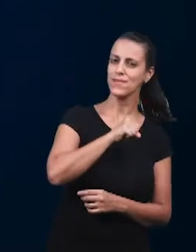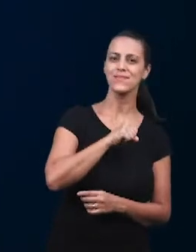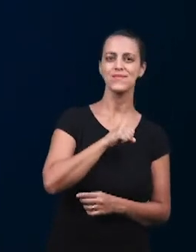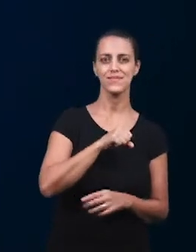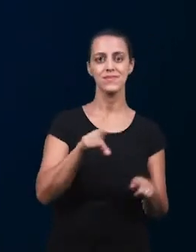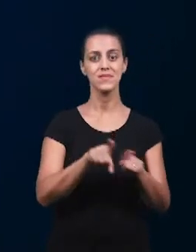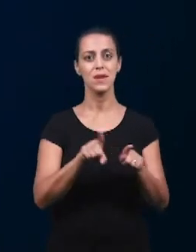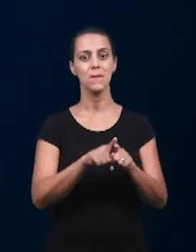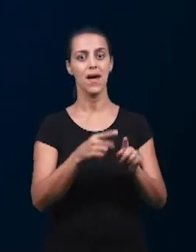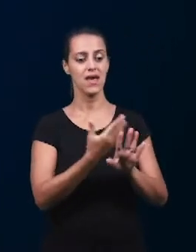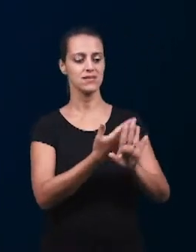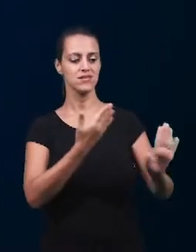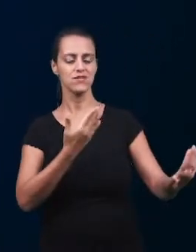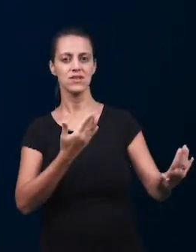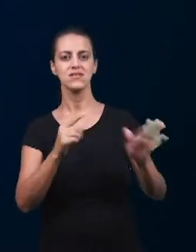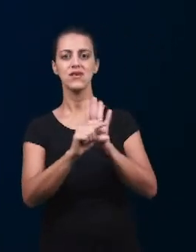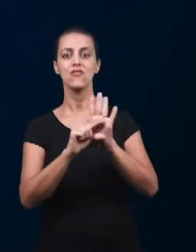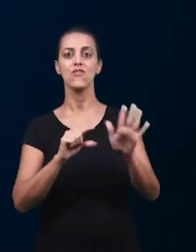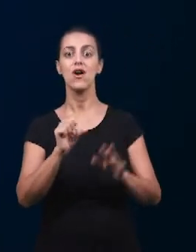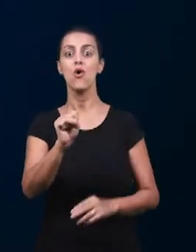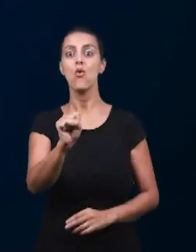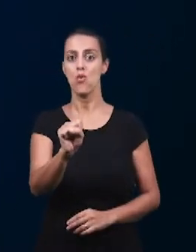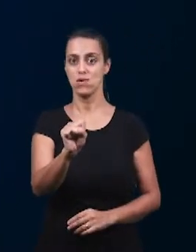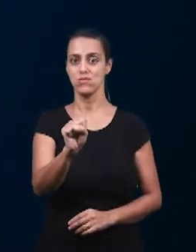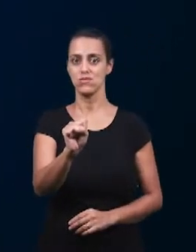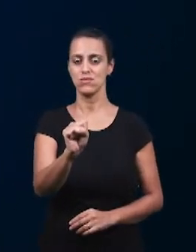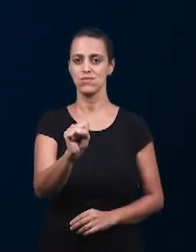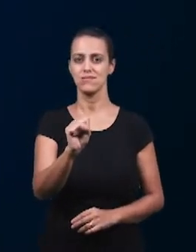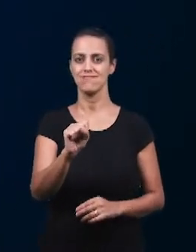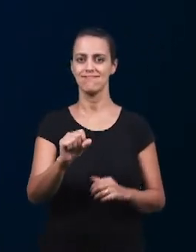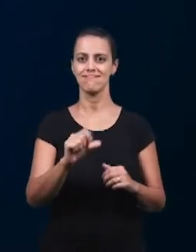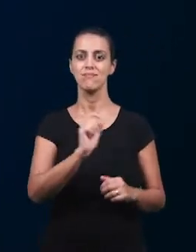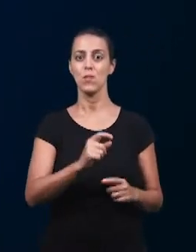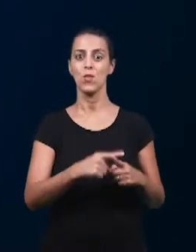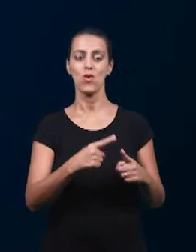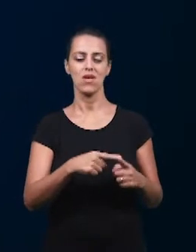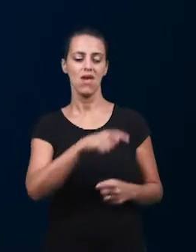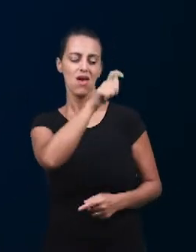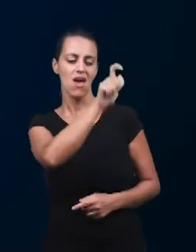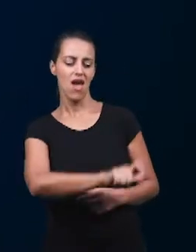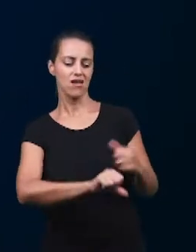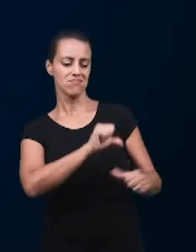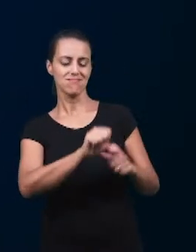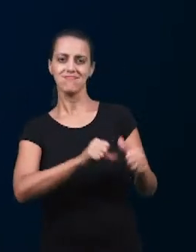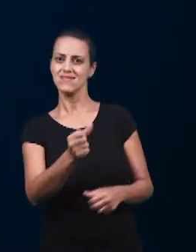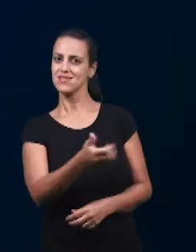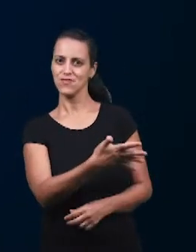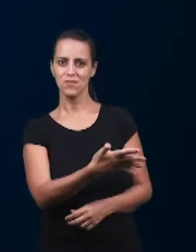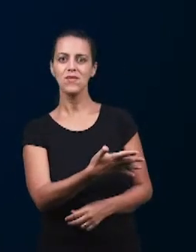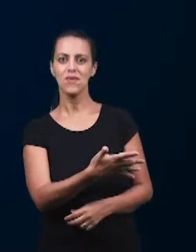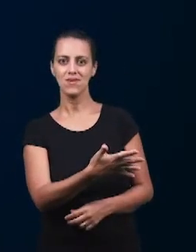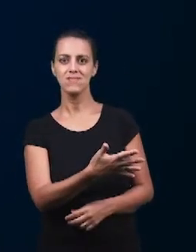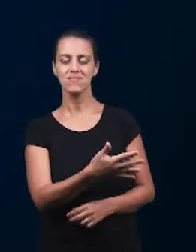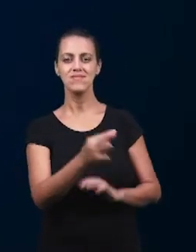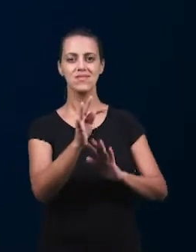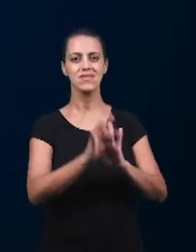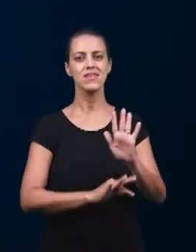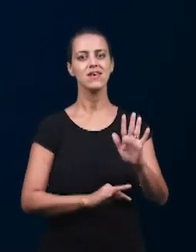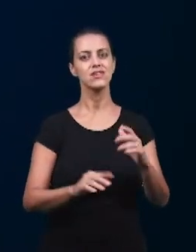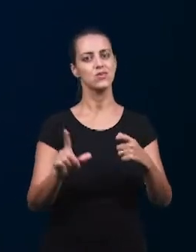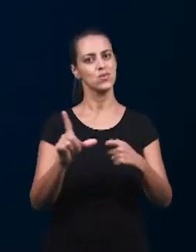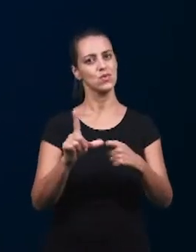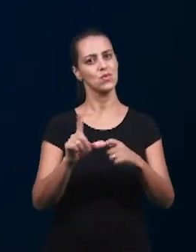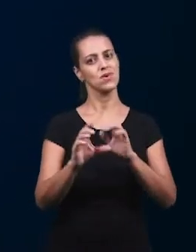La santificación la encontramos en el verso número 8. Transformación en la vida de Zaqueo. Y nuestro